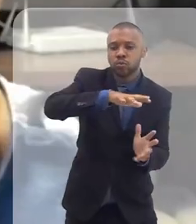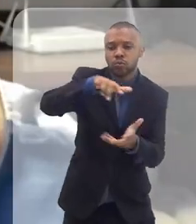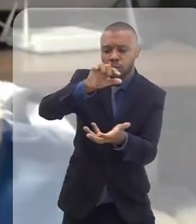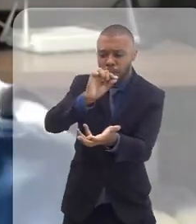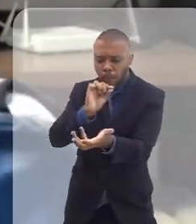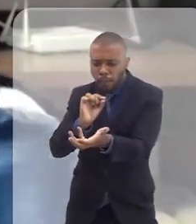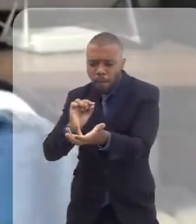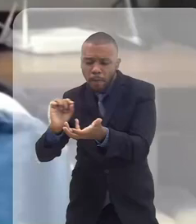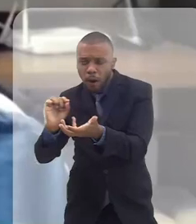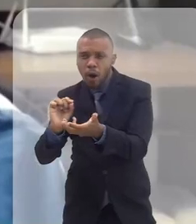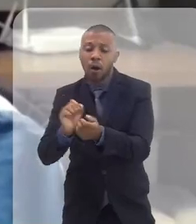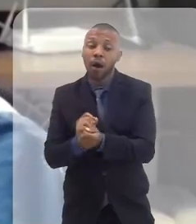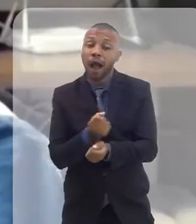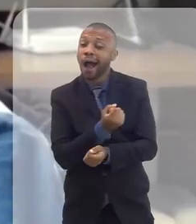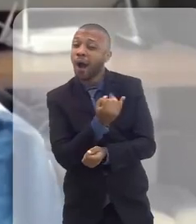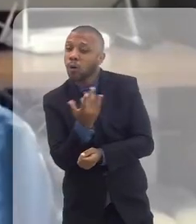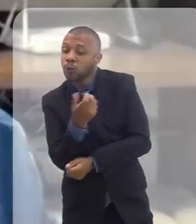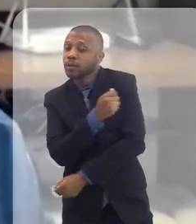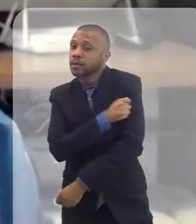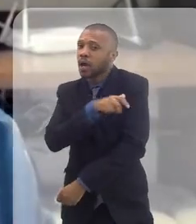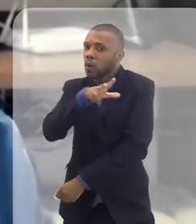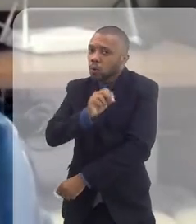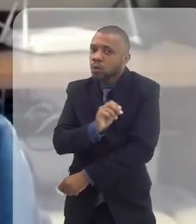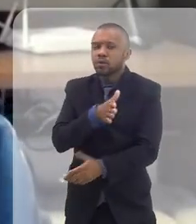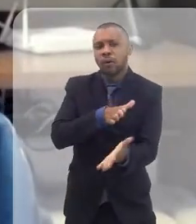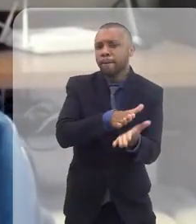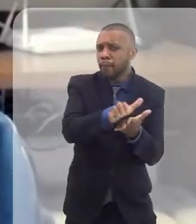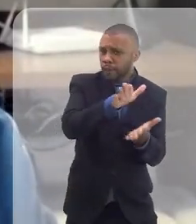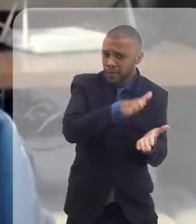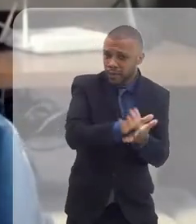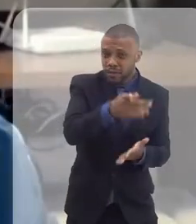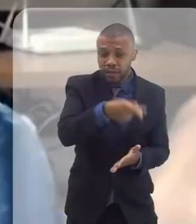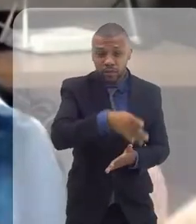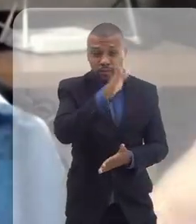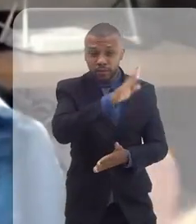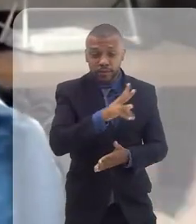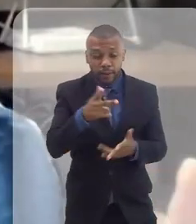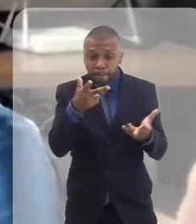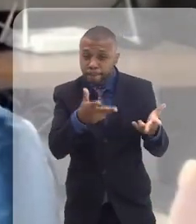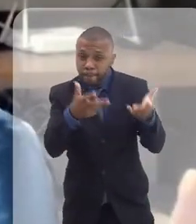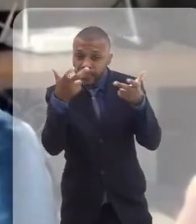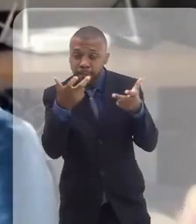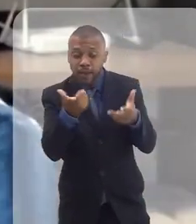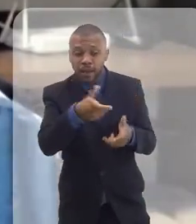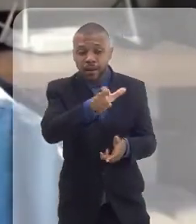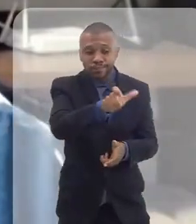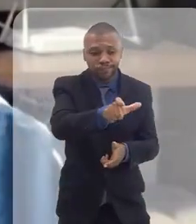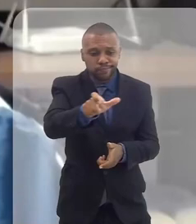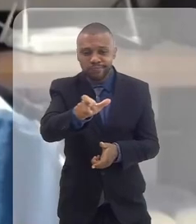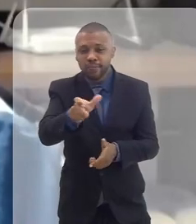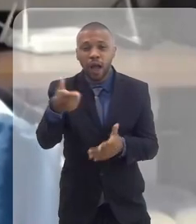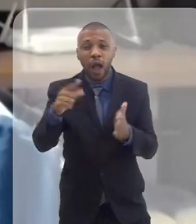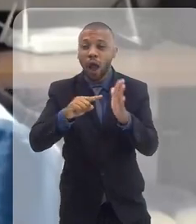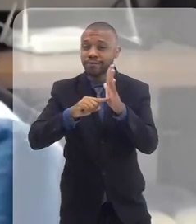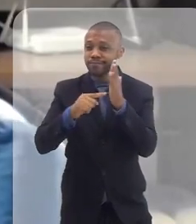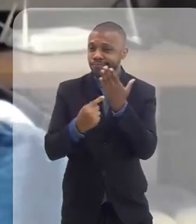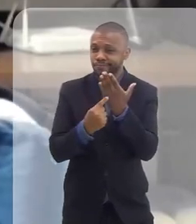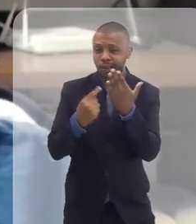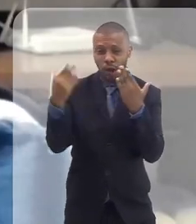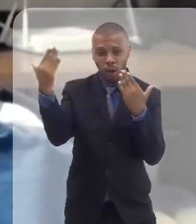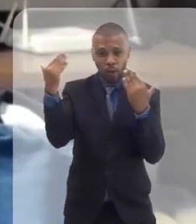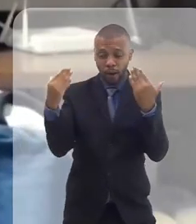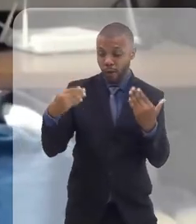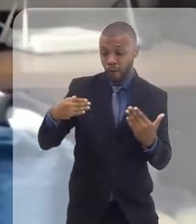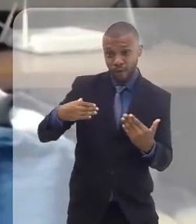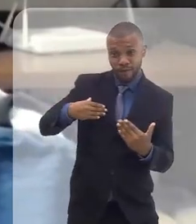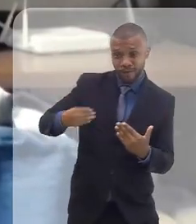muitos aqui no país. Então, você olhar os filhos científicos e o sucesso deles,